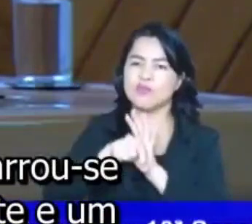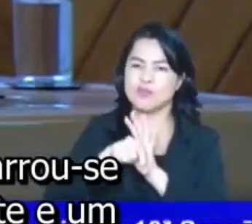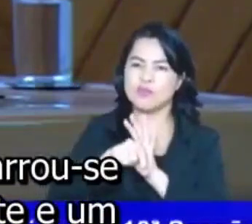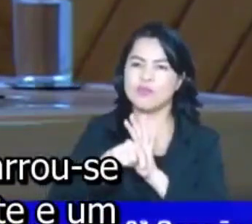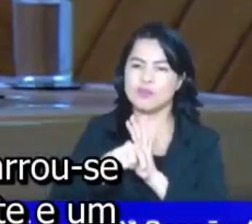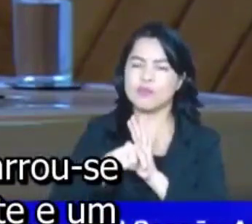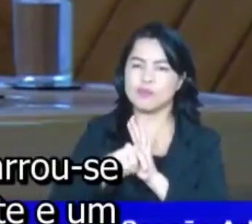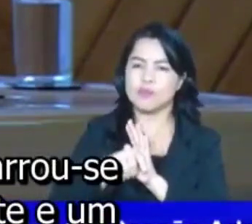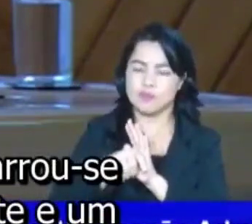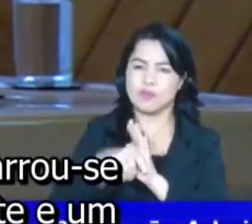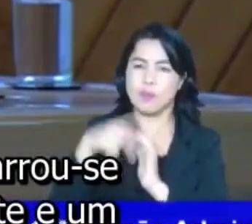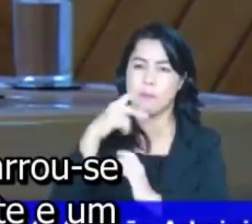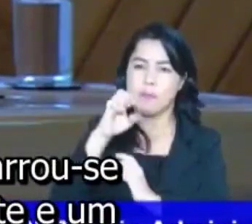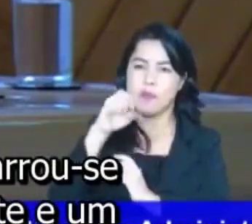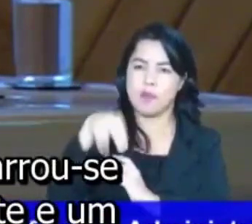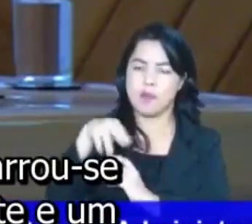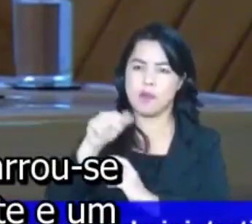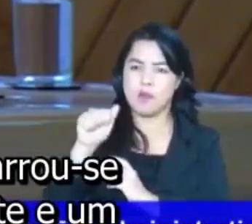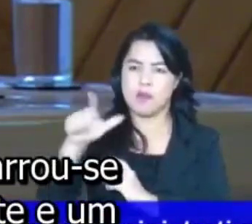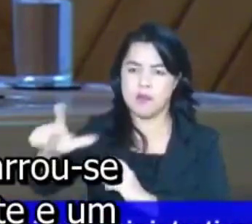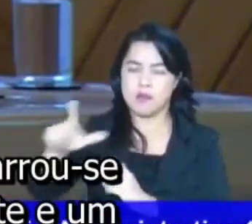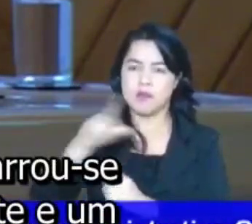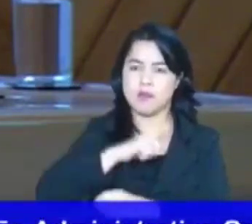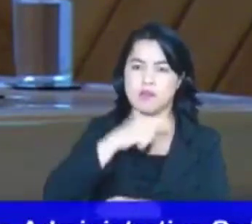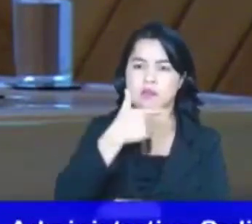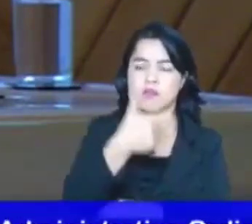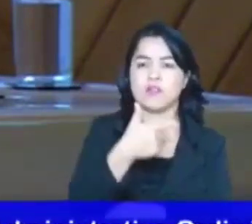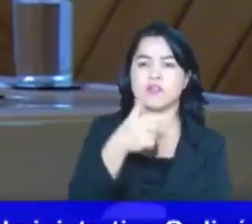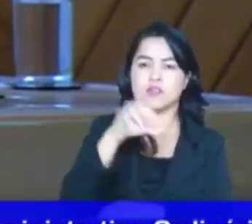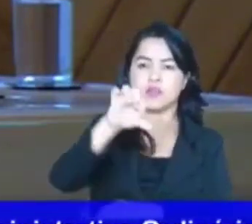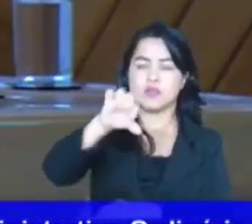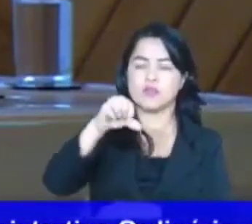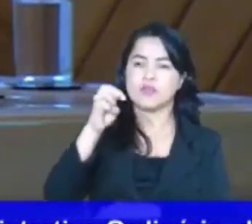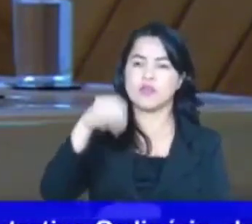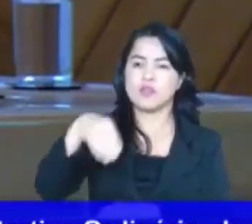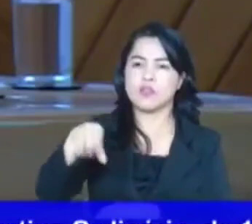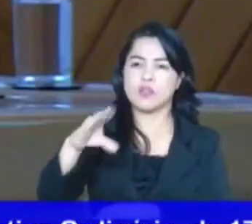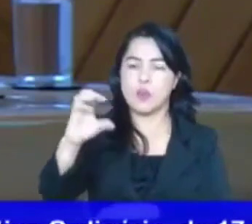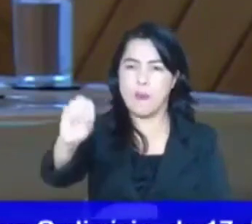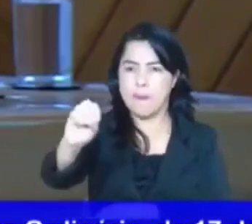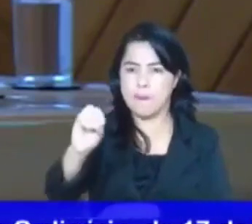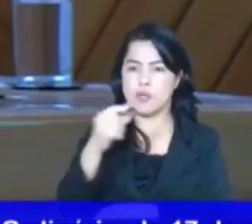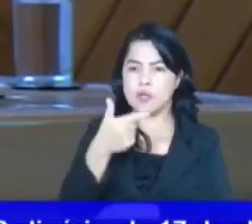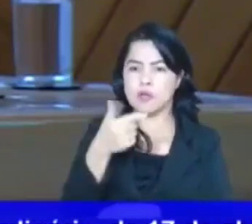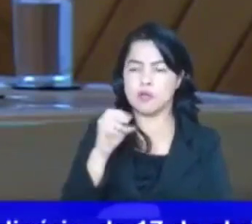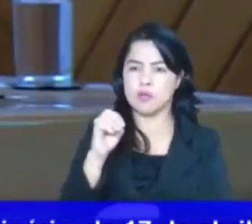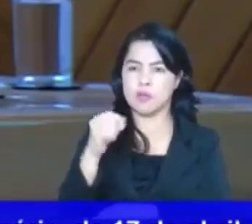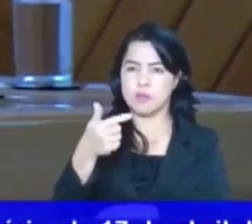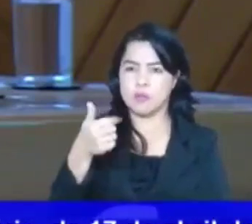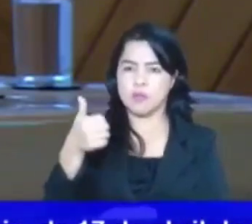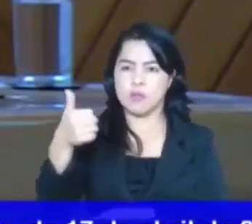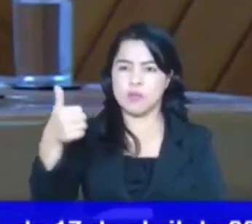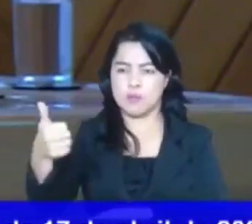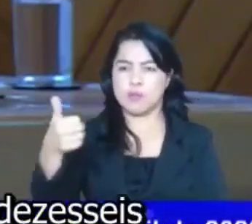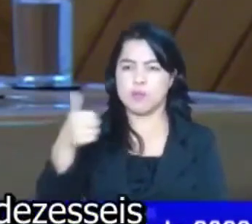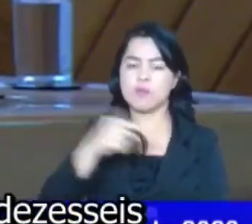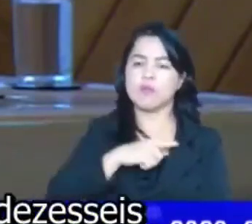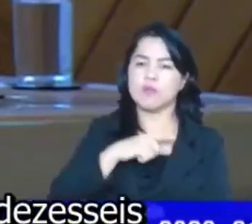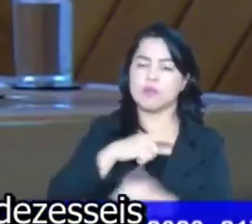em 29 de março de 2021, instaurou-se o IPL